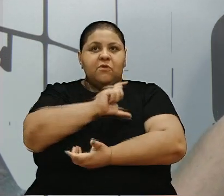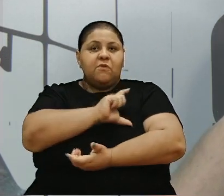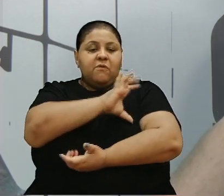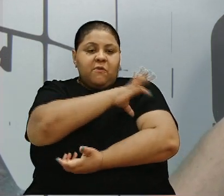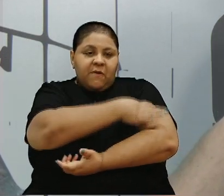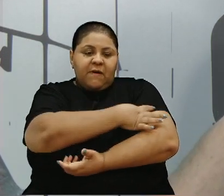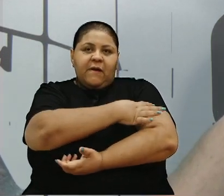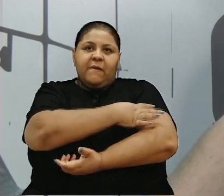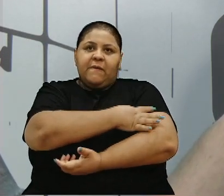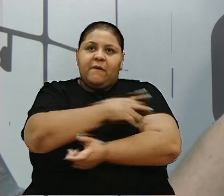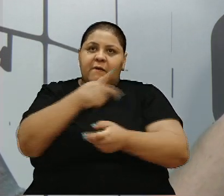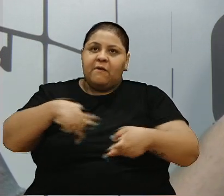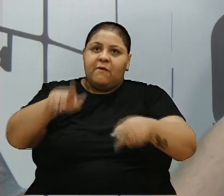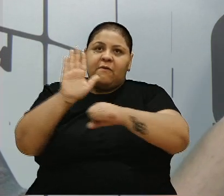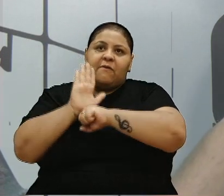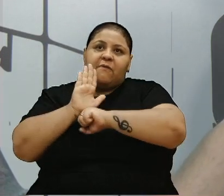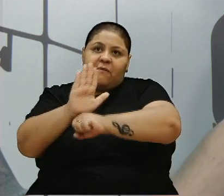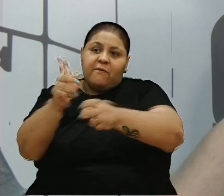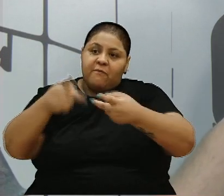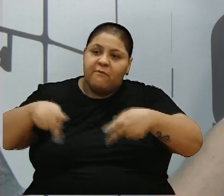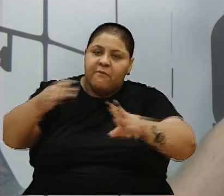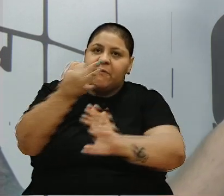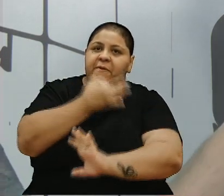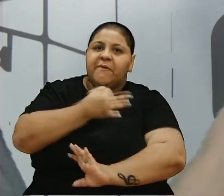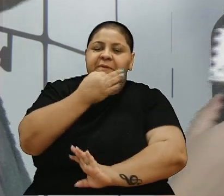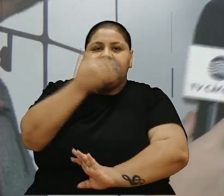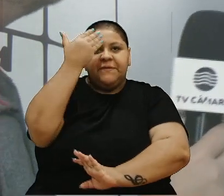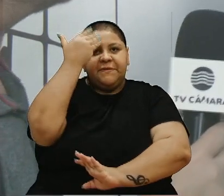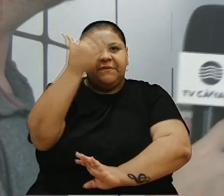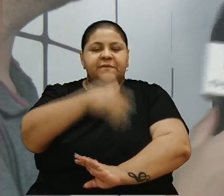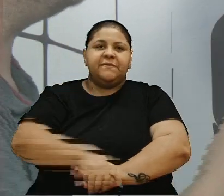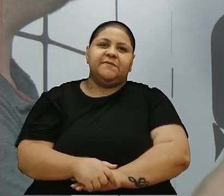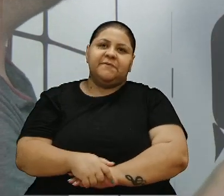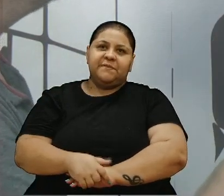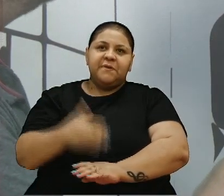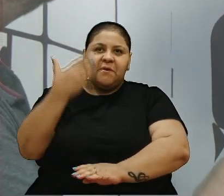Estou aqui para ajudar a nossa população de Caxias do Sul. Muito obrigado. Obrigado, vereador. Bom trabalho. Obrigado.